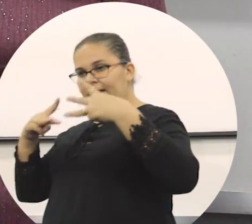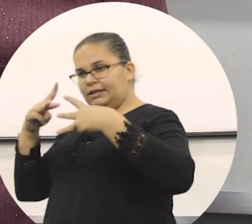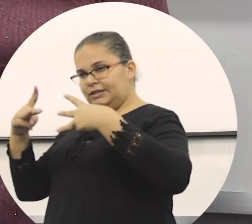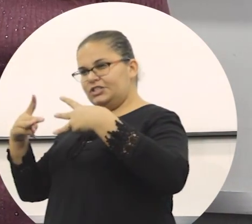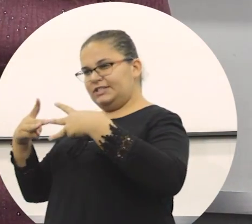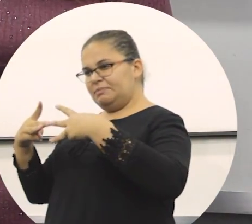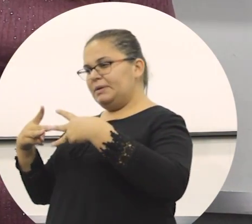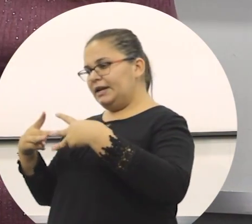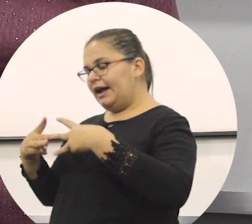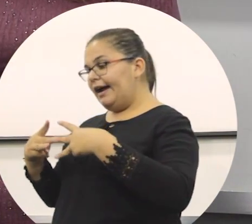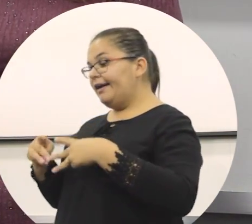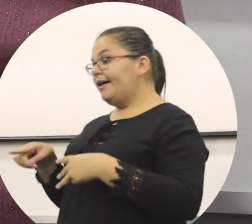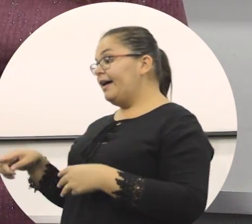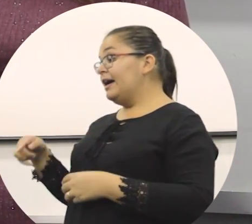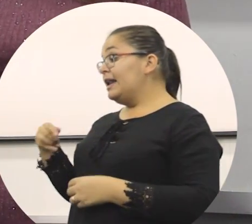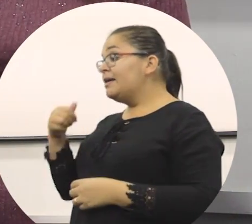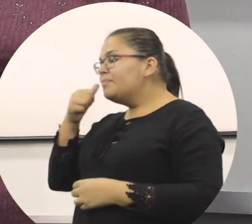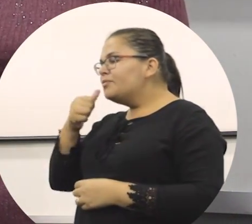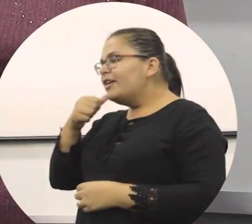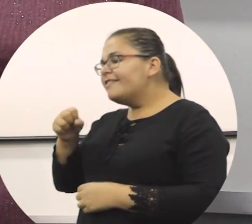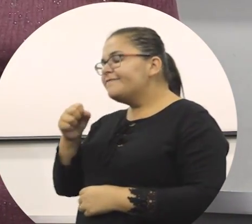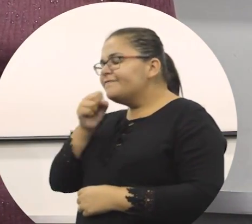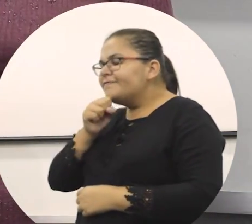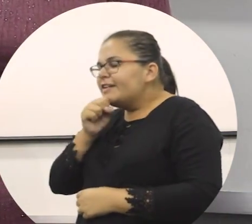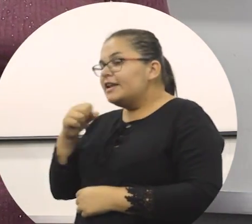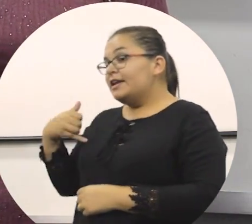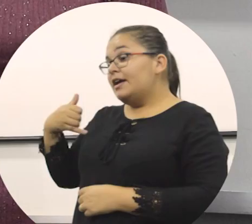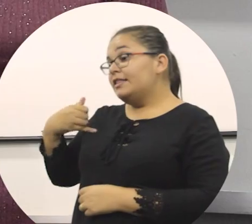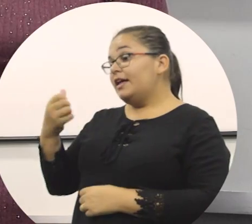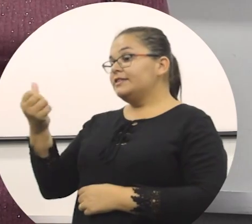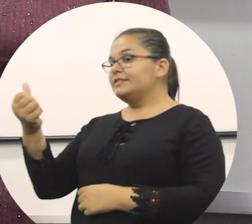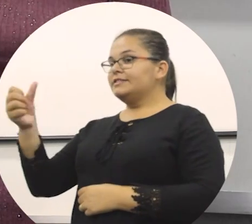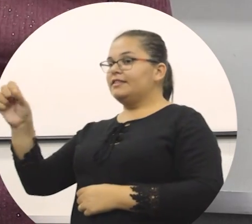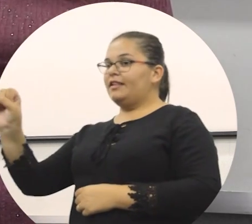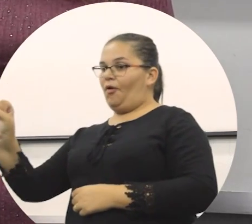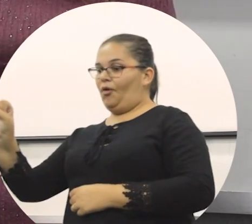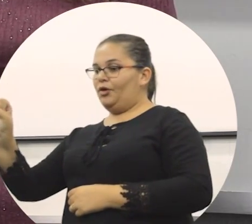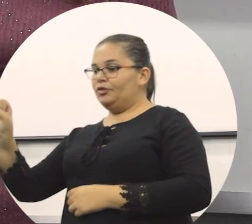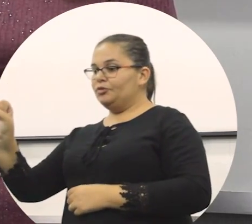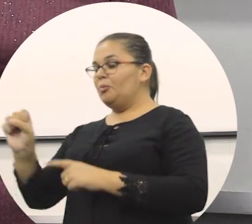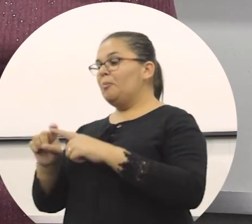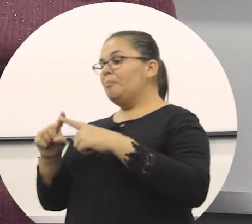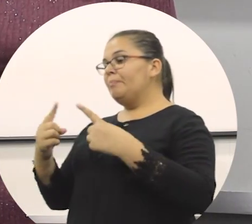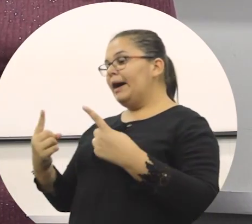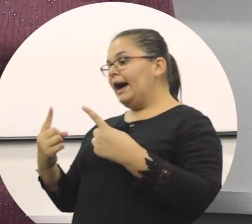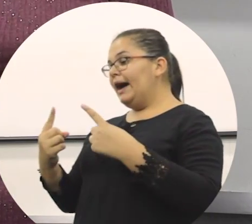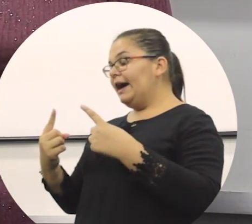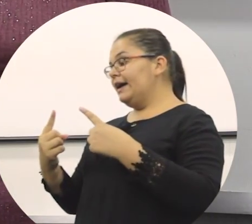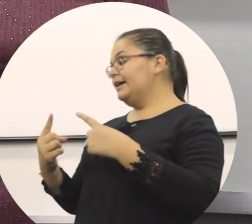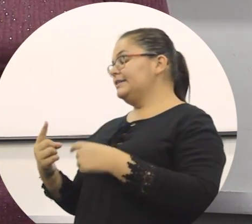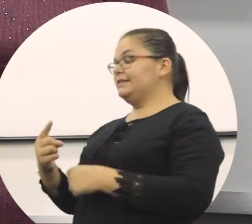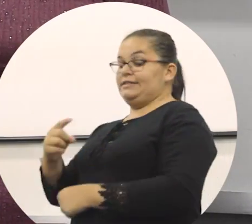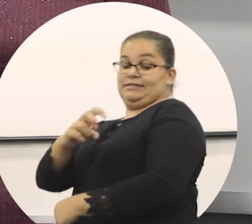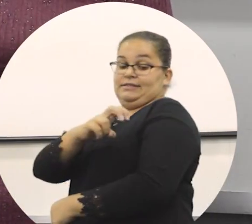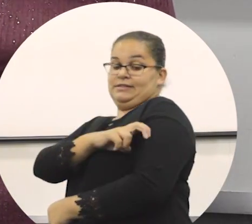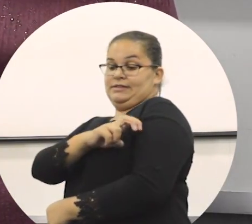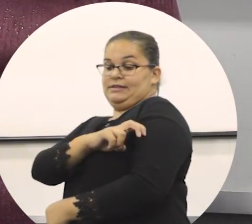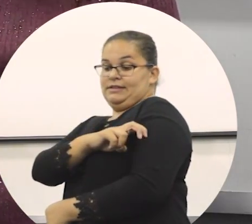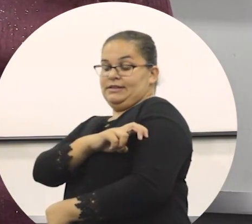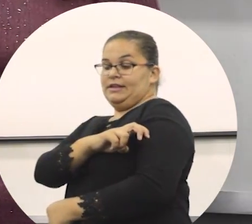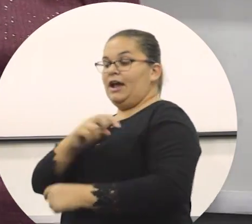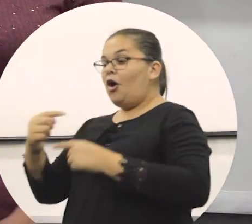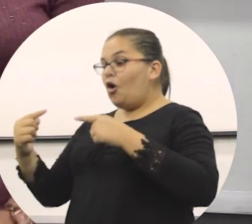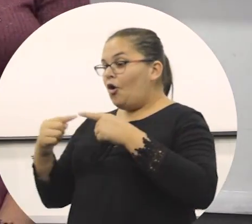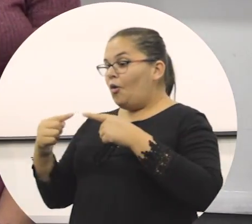recebendo uma avaliação que é feita e pensada para um aluno de quinto ano